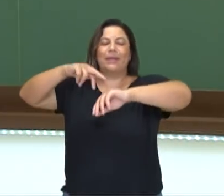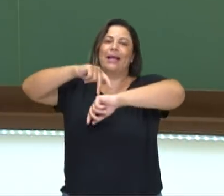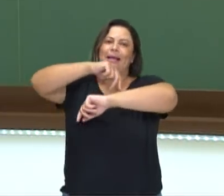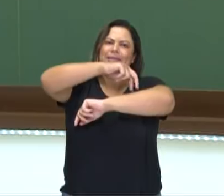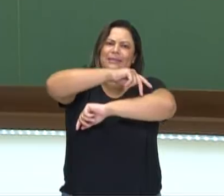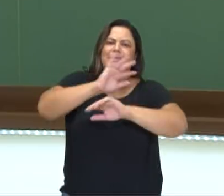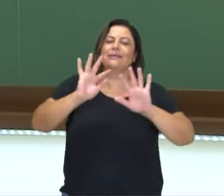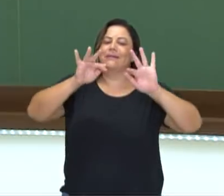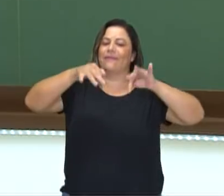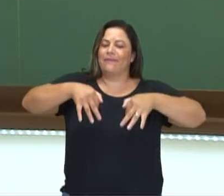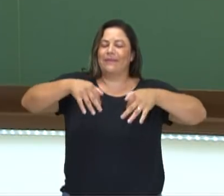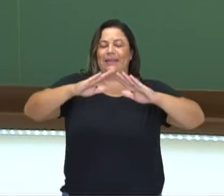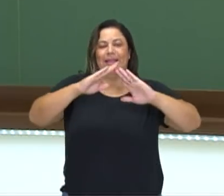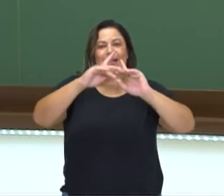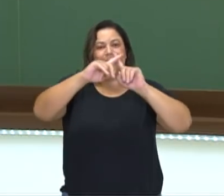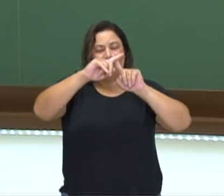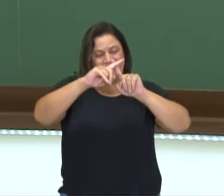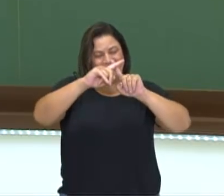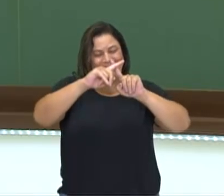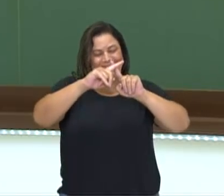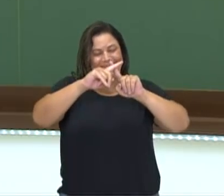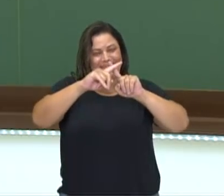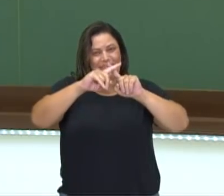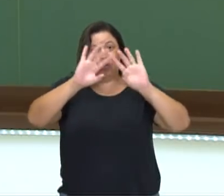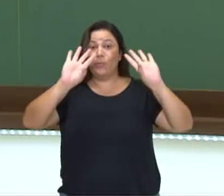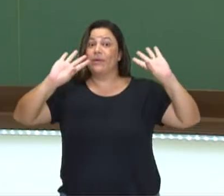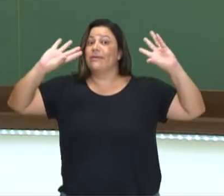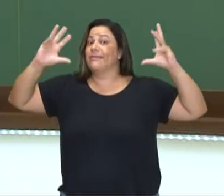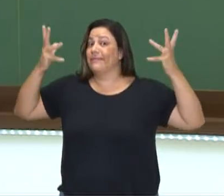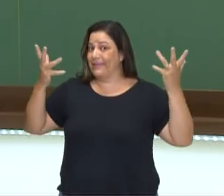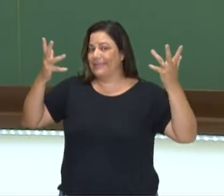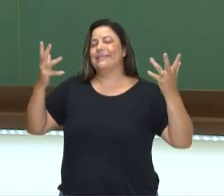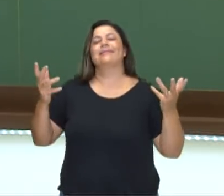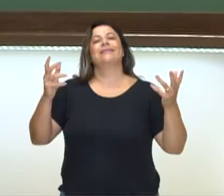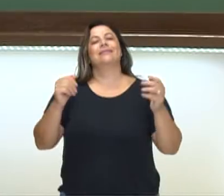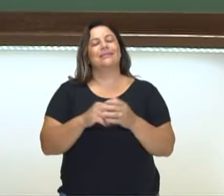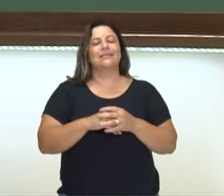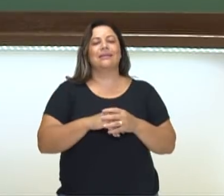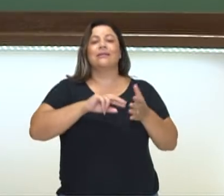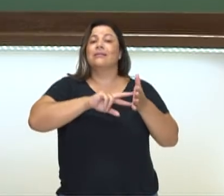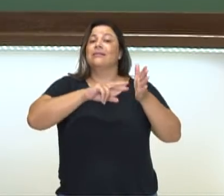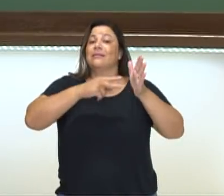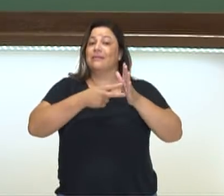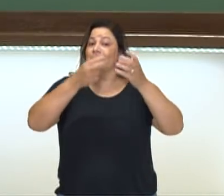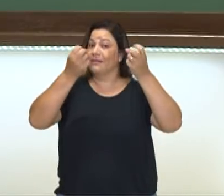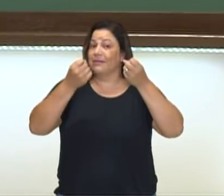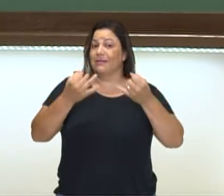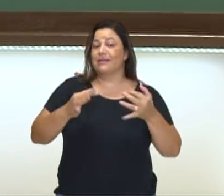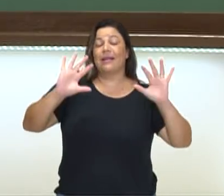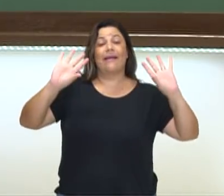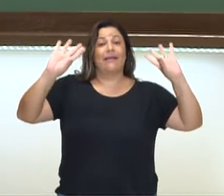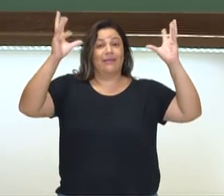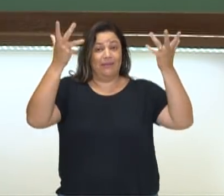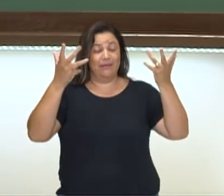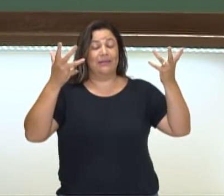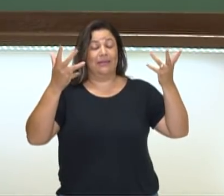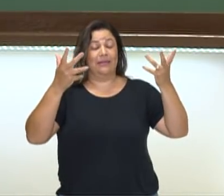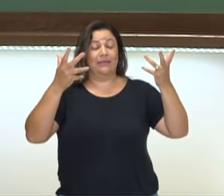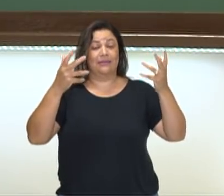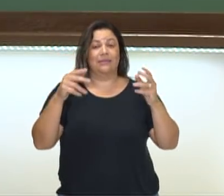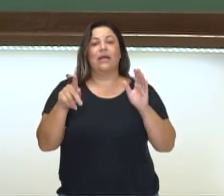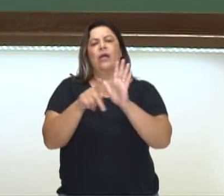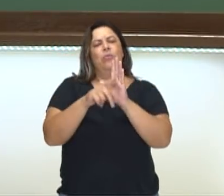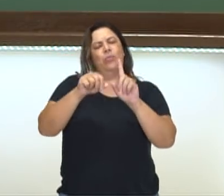termina na igreja com uma grande festa. Então, significa dizer que as festas folclóricas populares